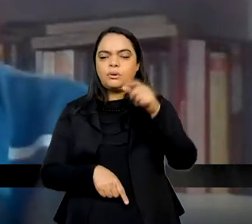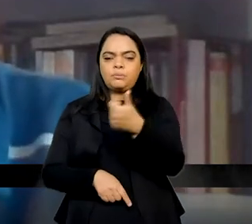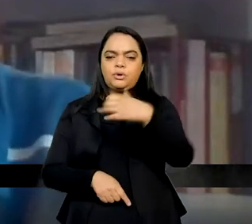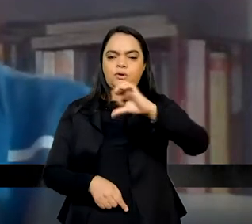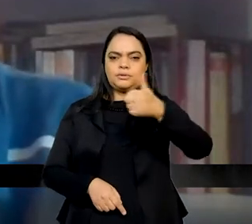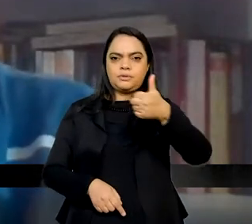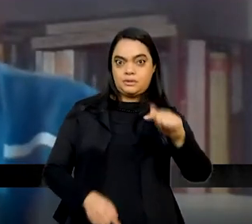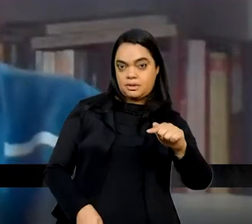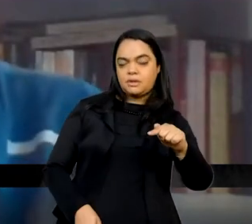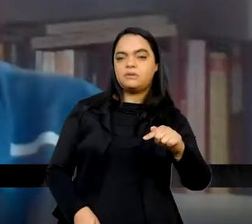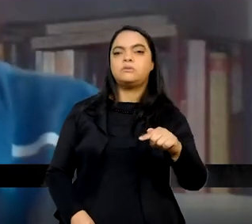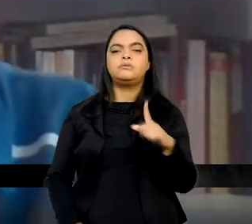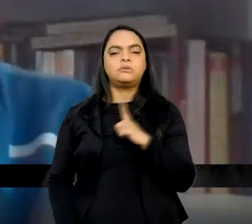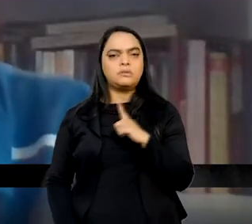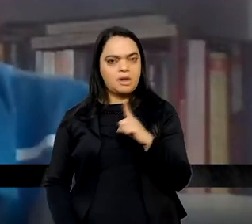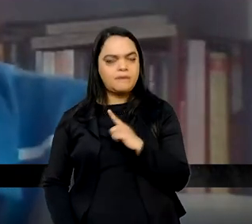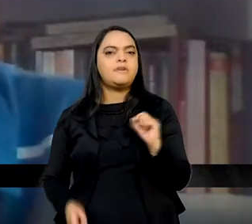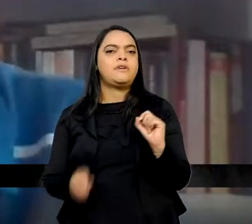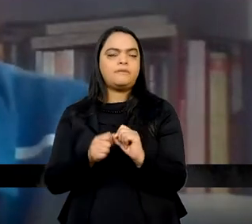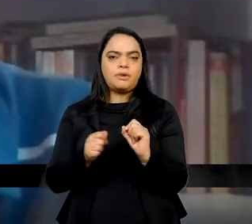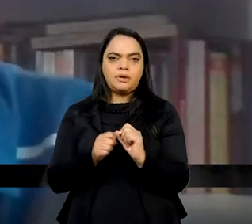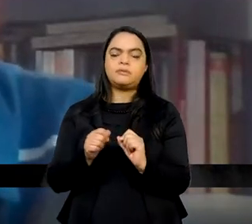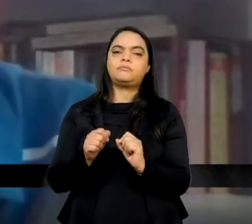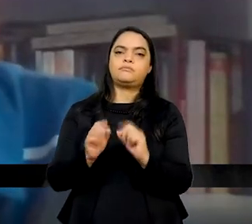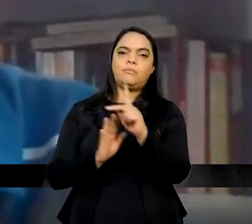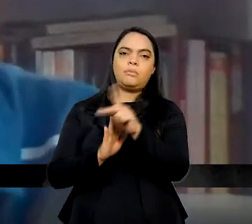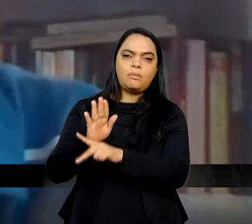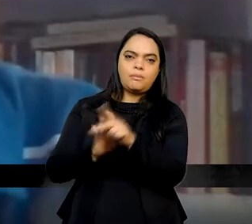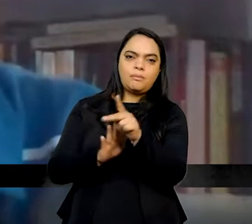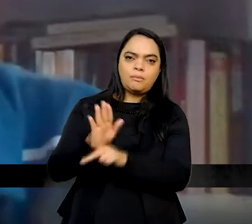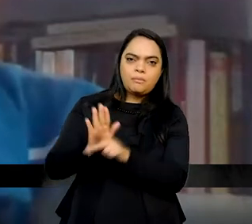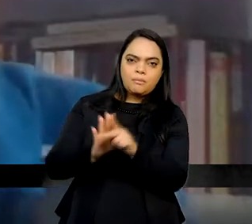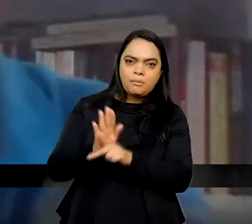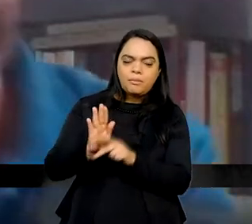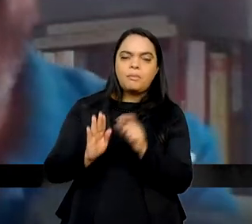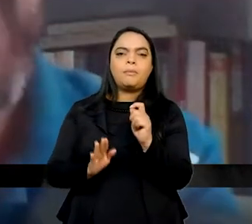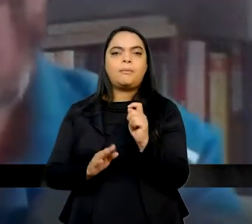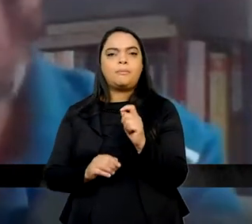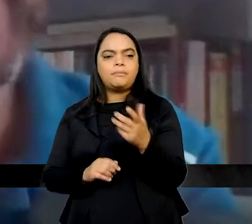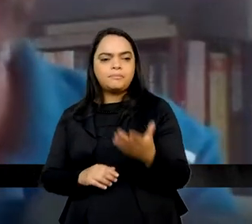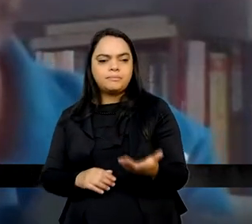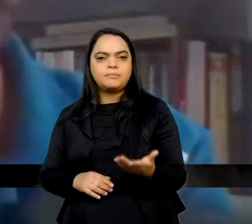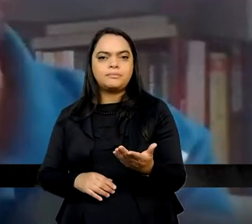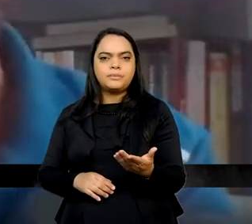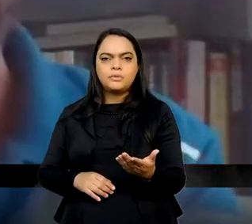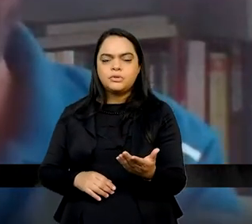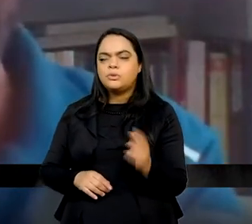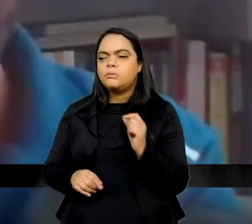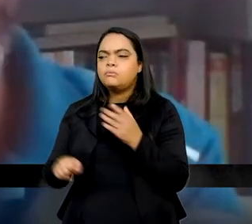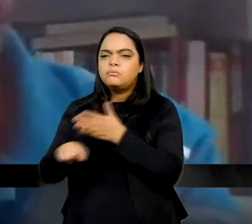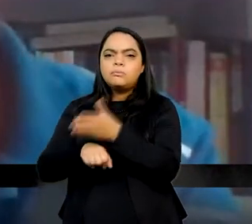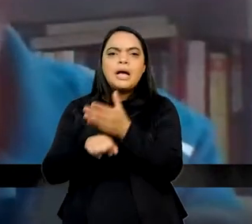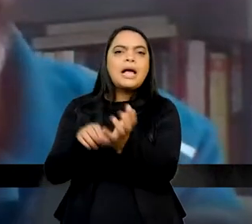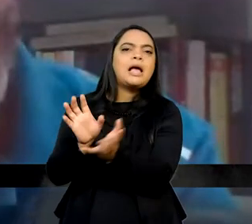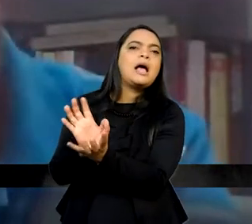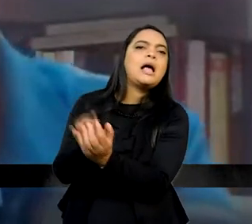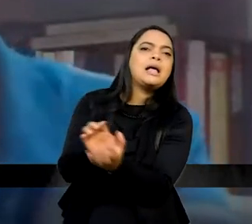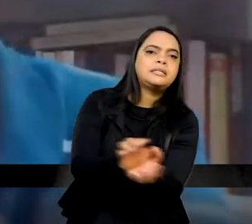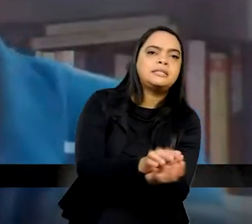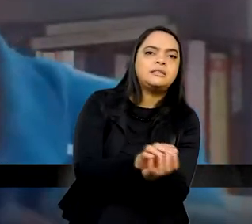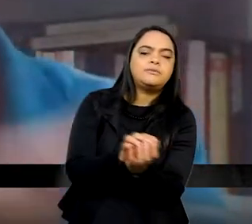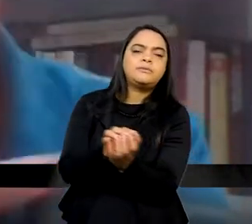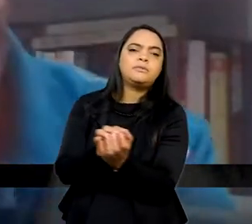foi em 1917, nós fizemos um projeto de passar pelas ruas do Recife, justamente